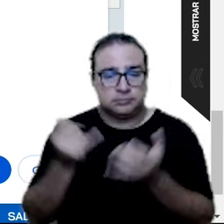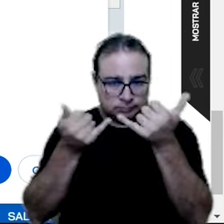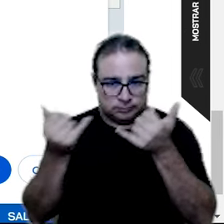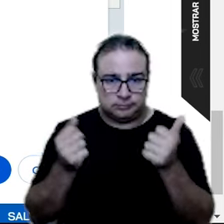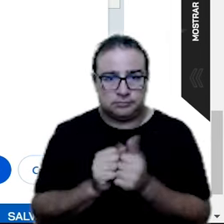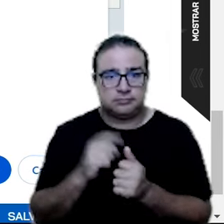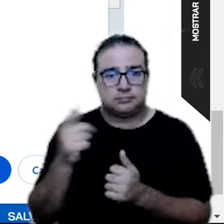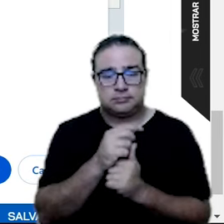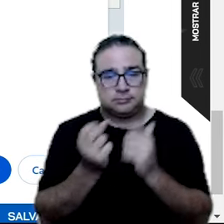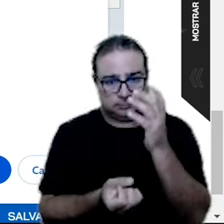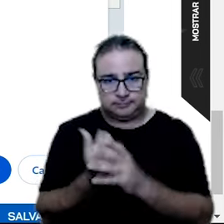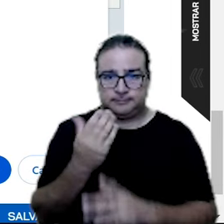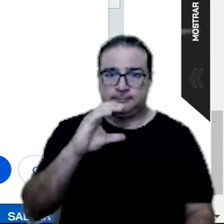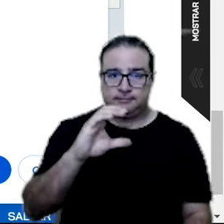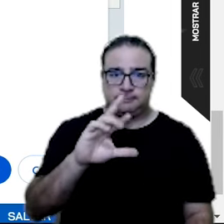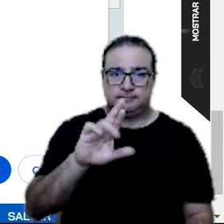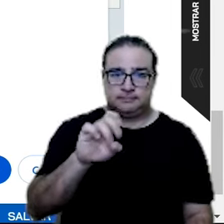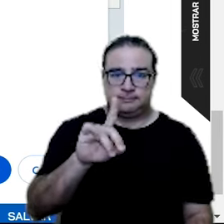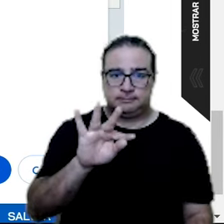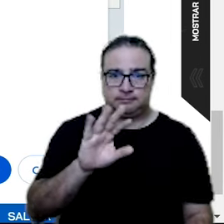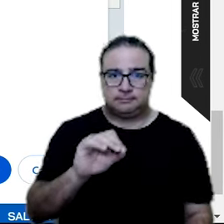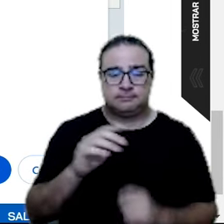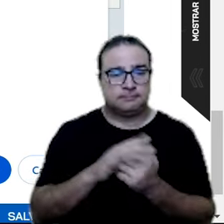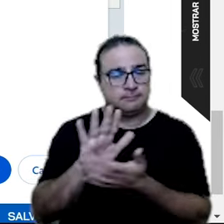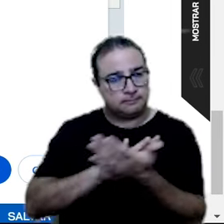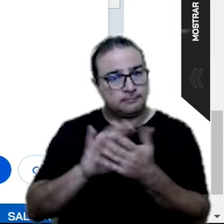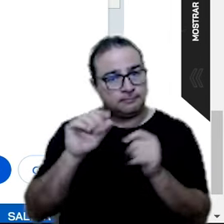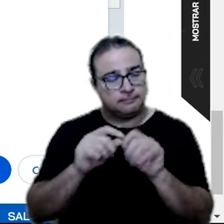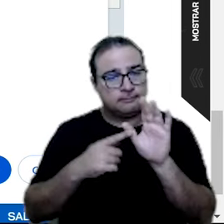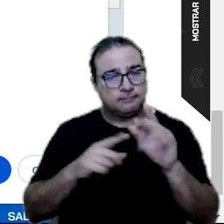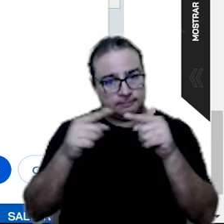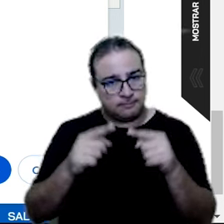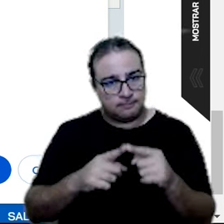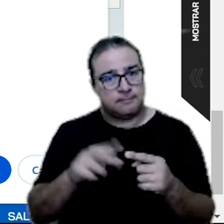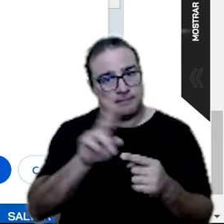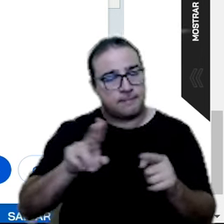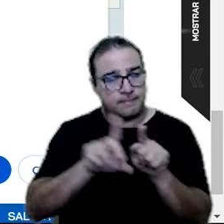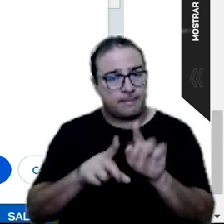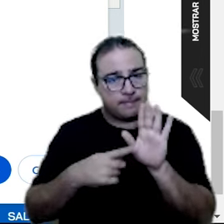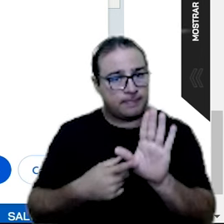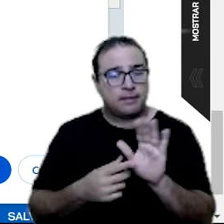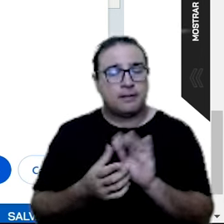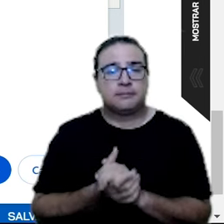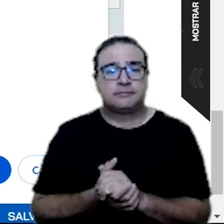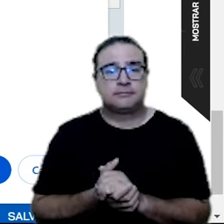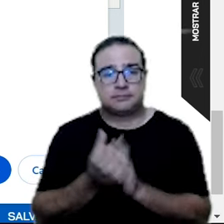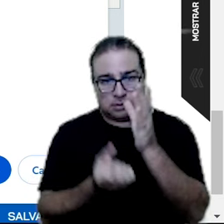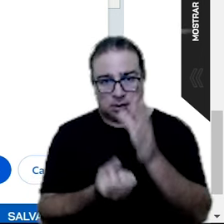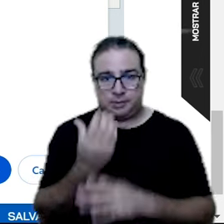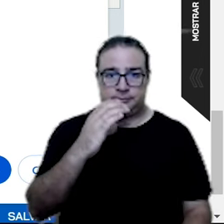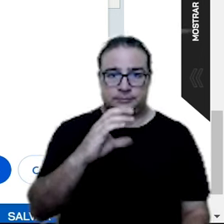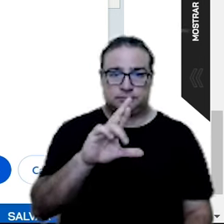a informação de que não gera crédito né Afinal de contas nenhuma das situações tributárias que a gente tá usando essa aqui